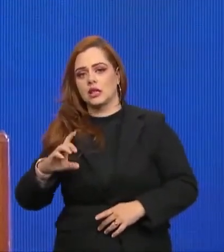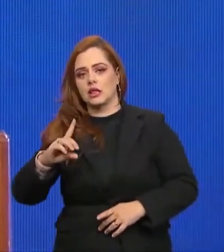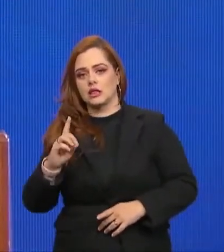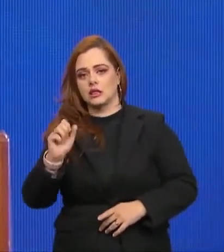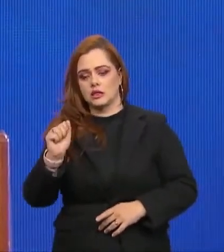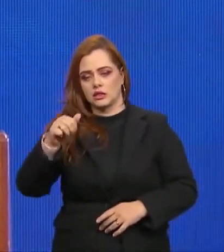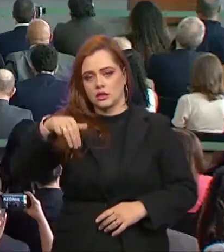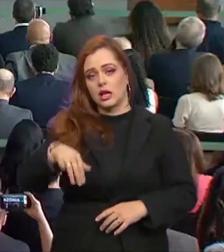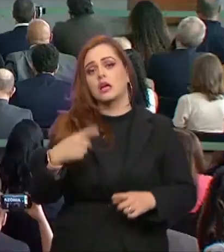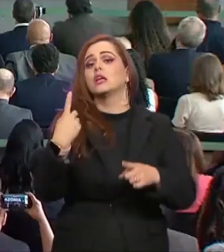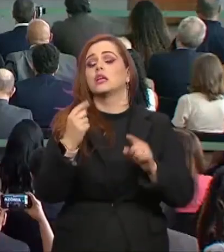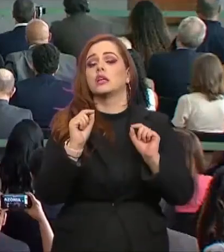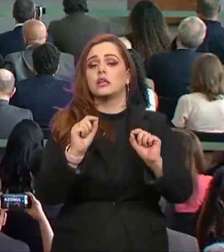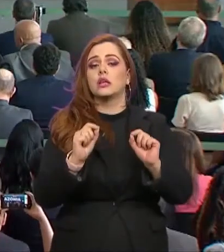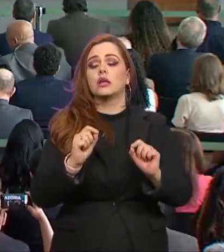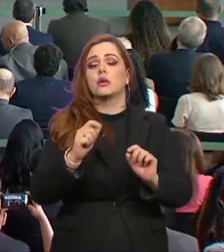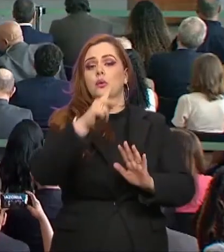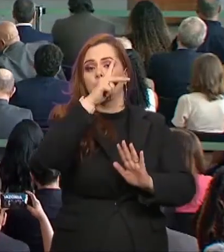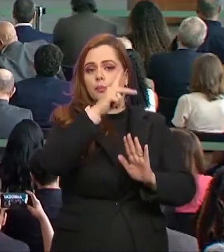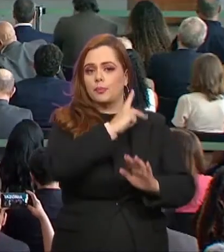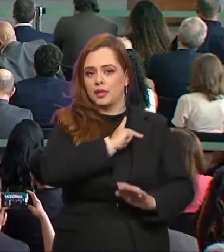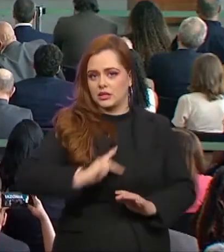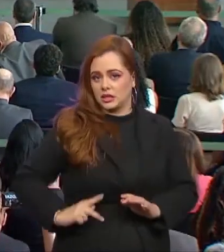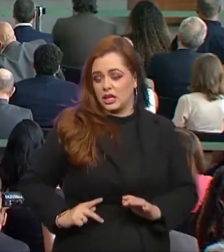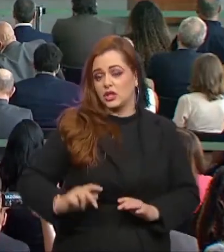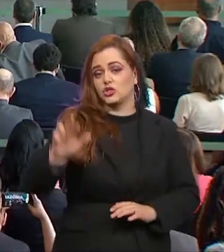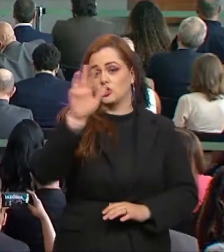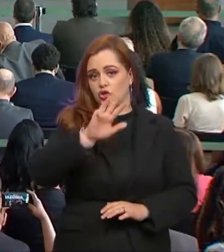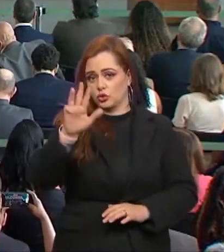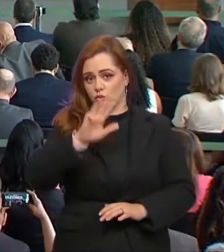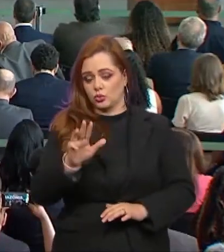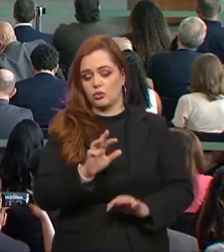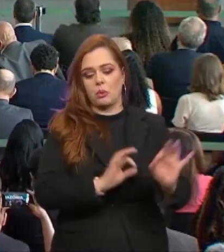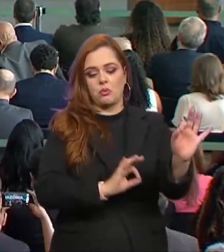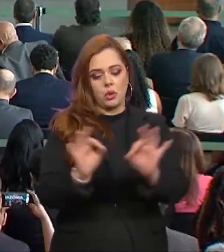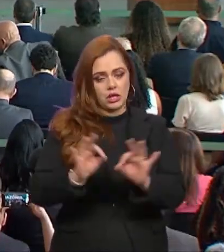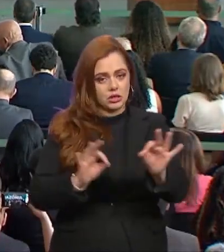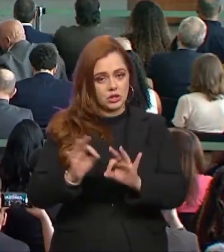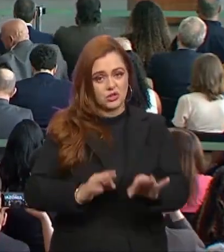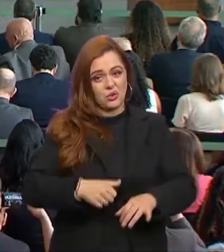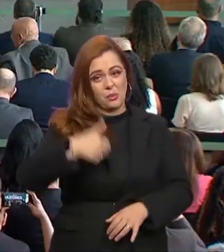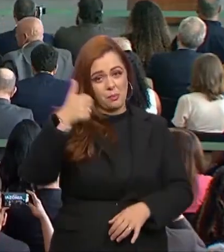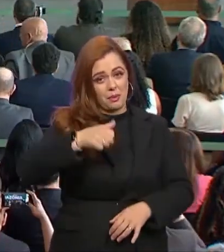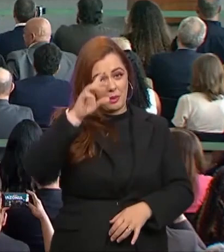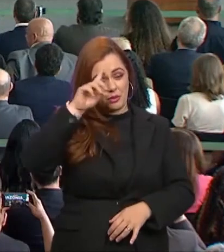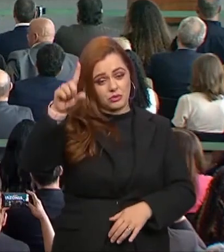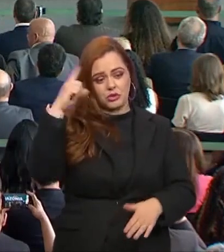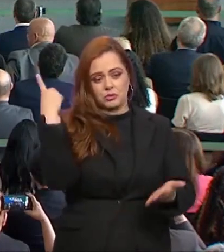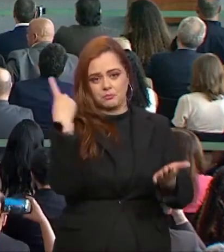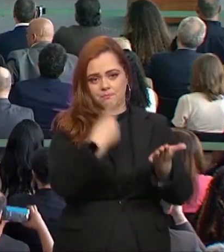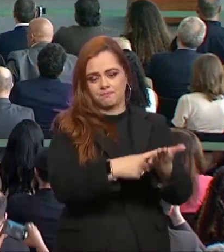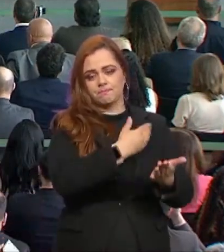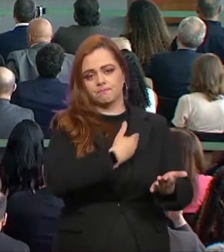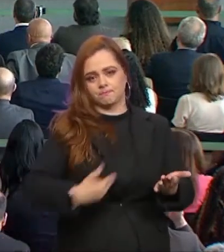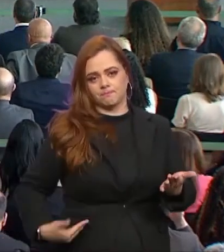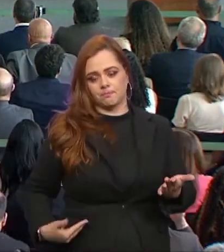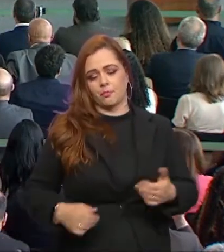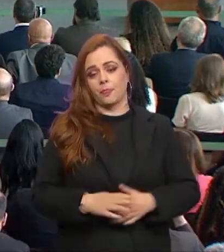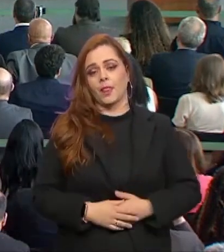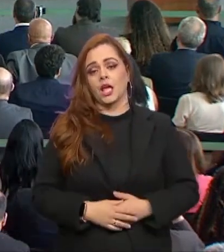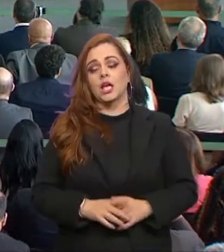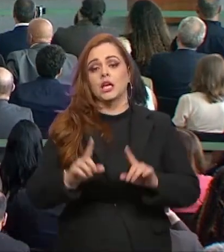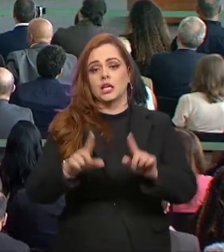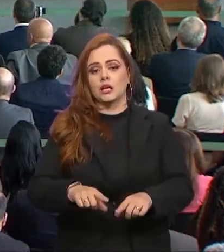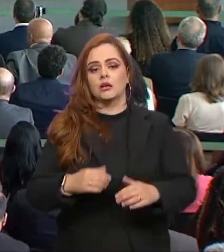Lula reativou em seu primeiro dia de mandato. E seguimos avançando, graças a